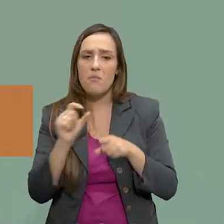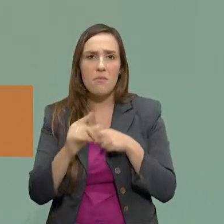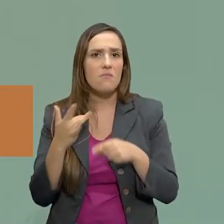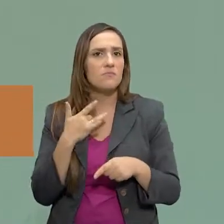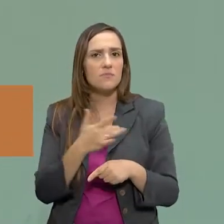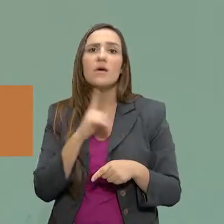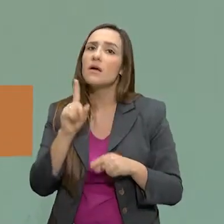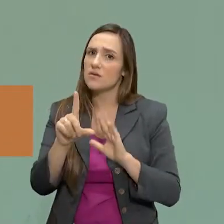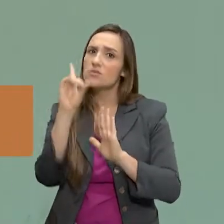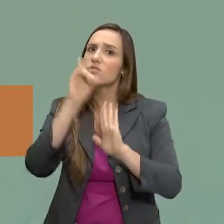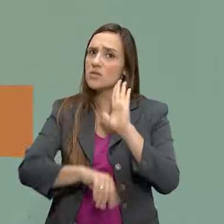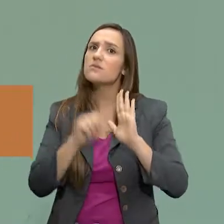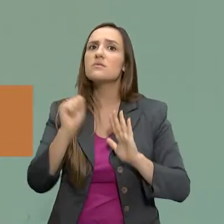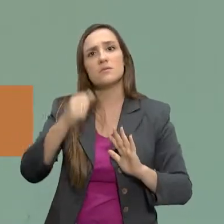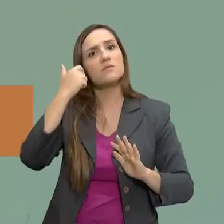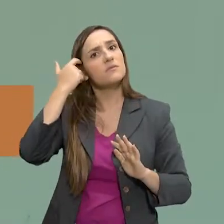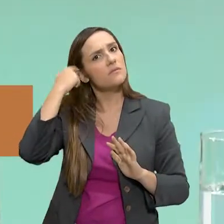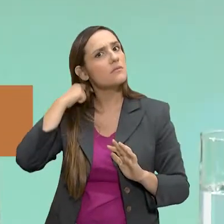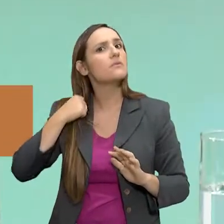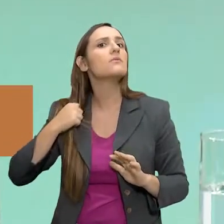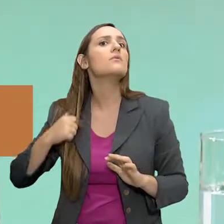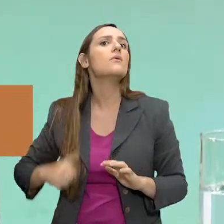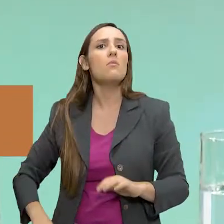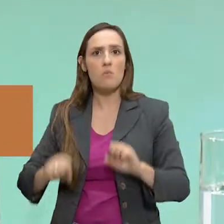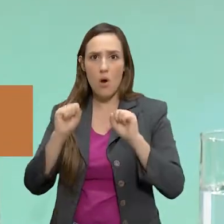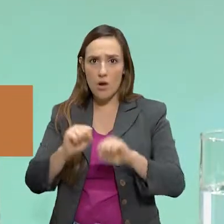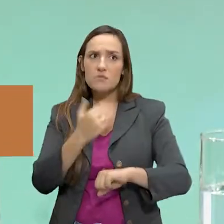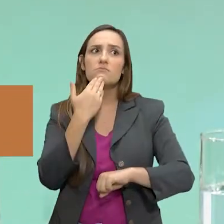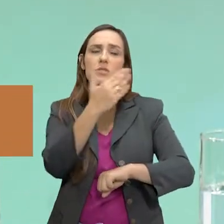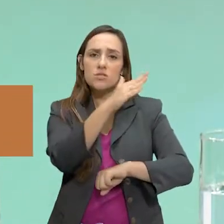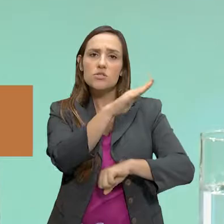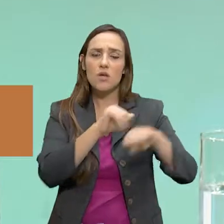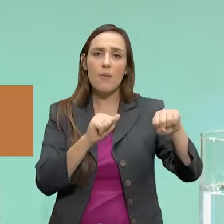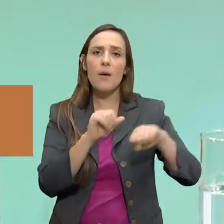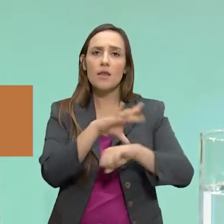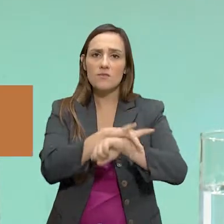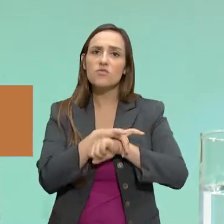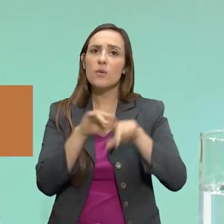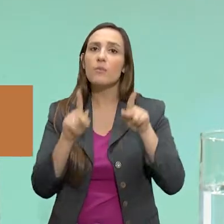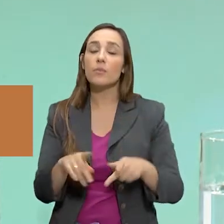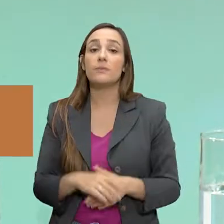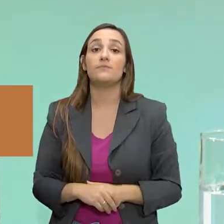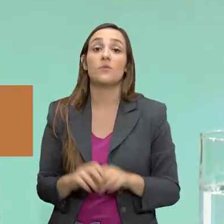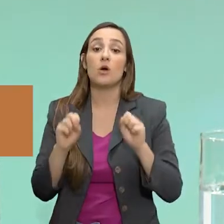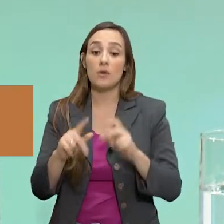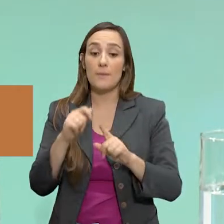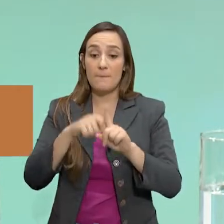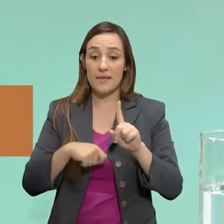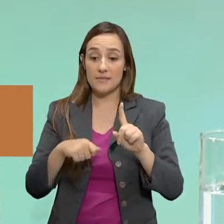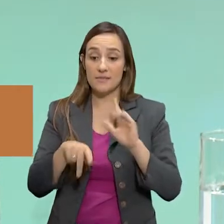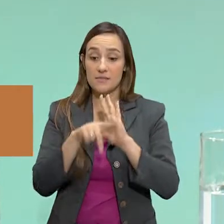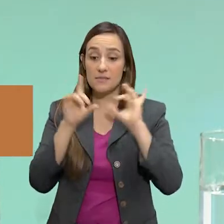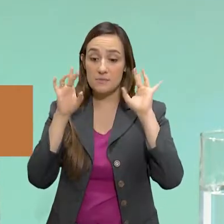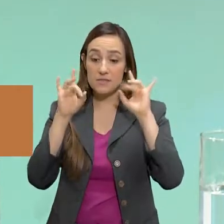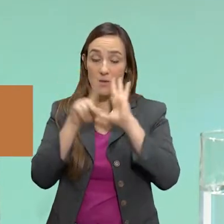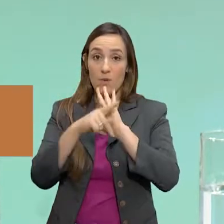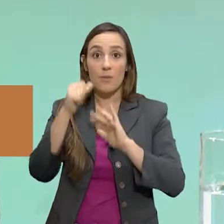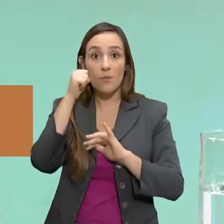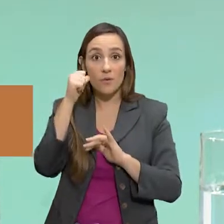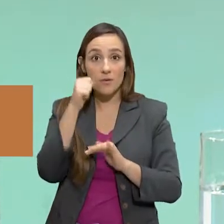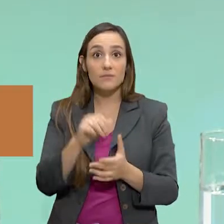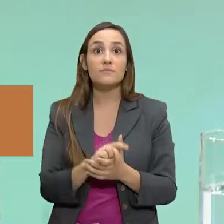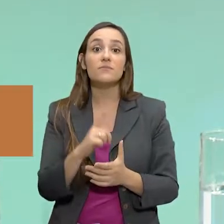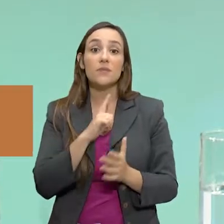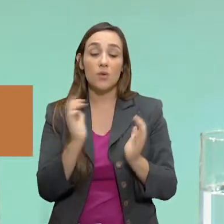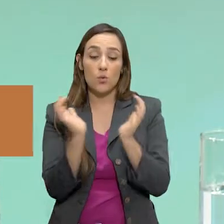hospital privado, plano de saúde, de todas. É direito. Aí busquem a defensoria. Bom, ainda sobre o mês da